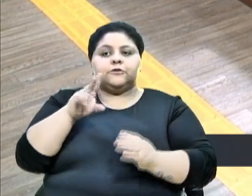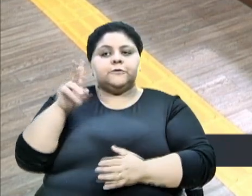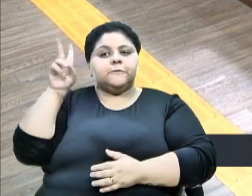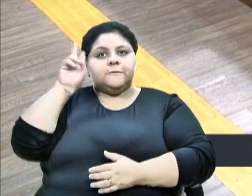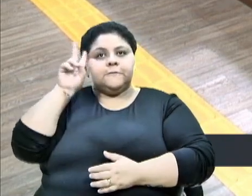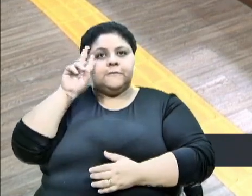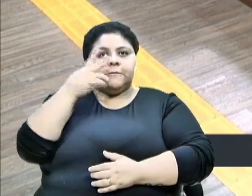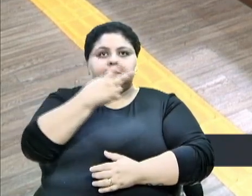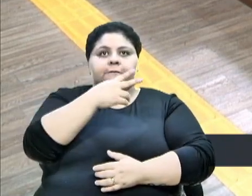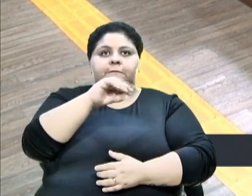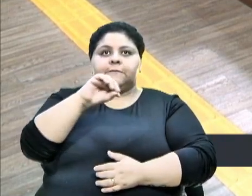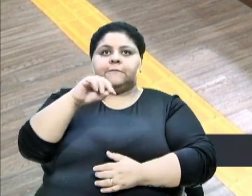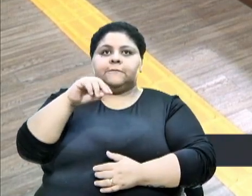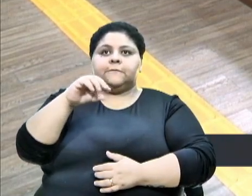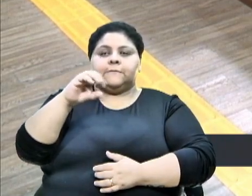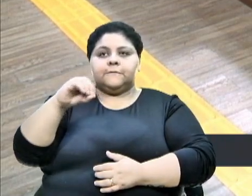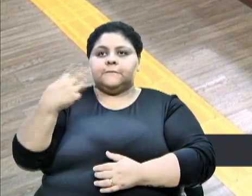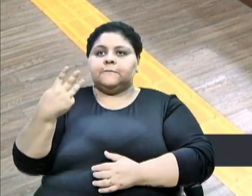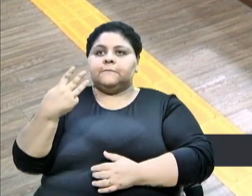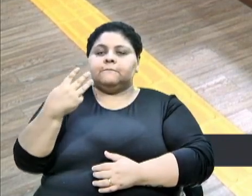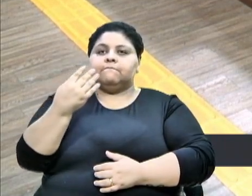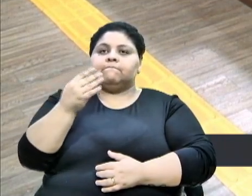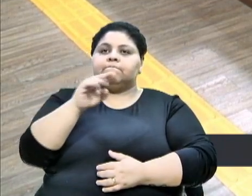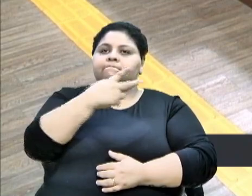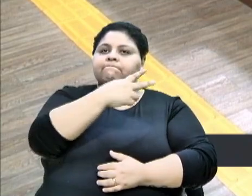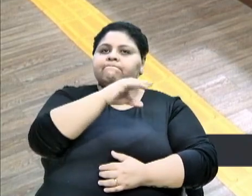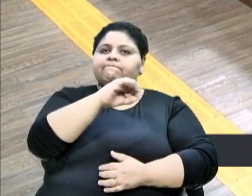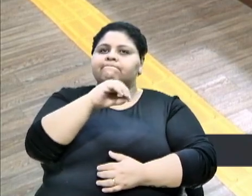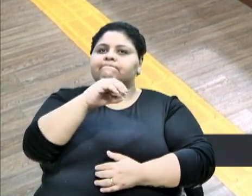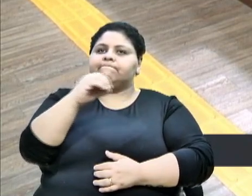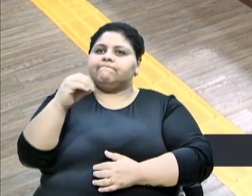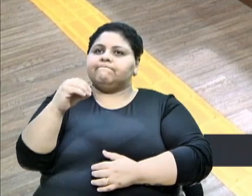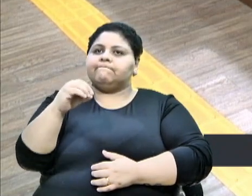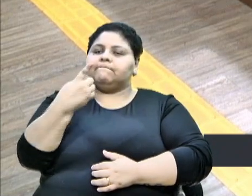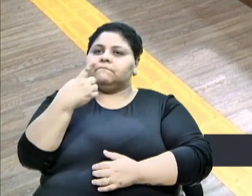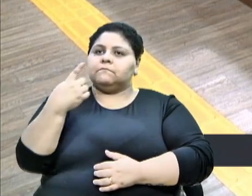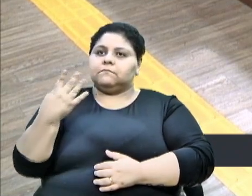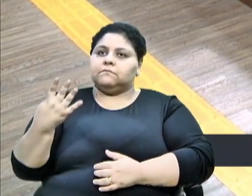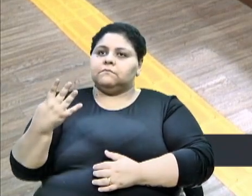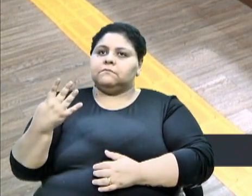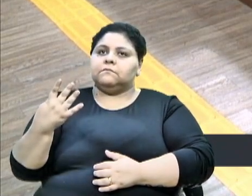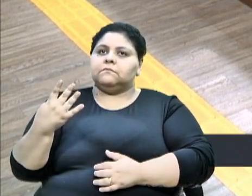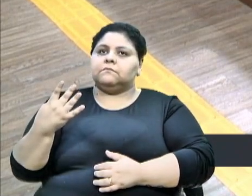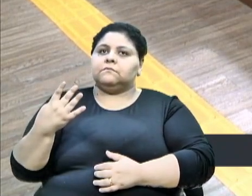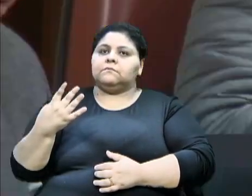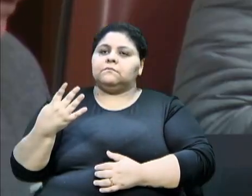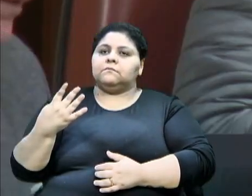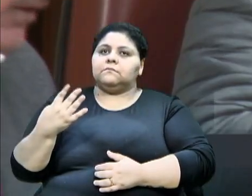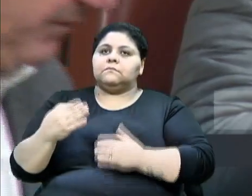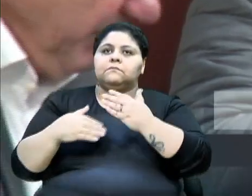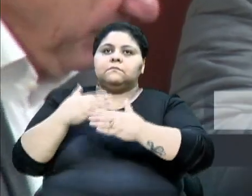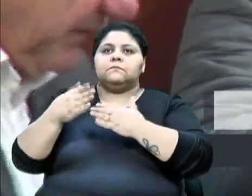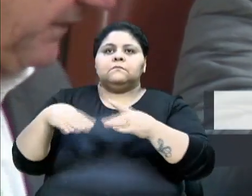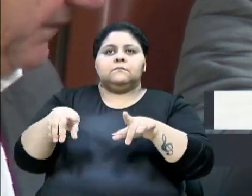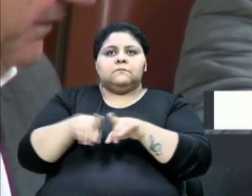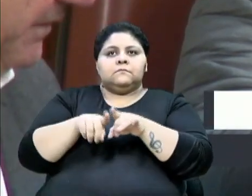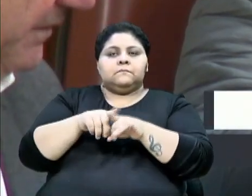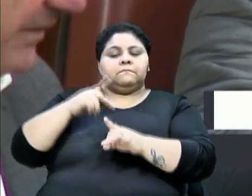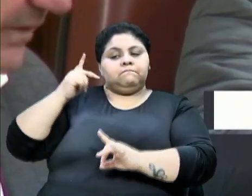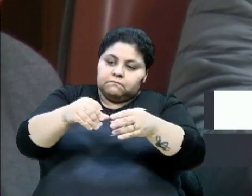os animais, que às vezes deixam de comer para dar para os seus animais. Nós fomos, eu e o vereador Wagner Petrini, secretário numa casa no